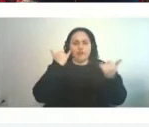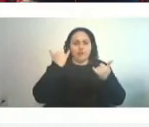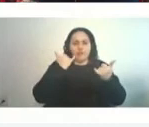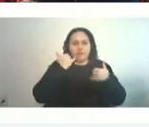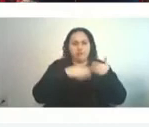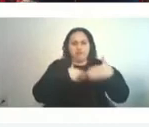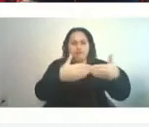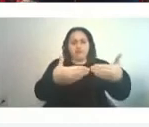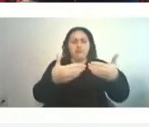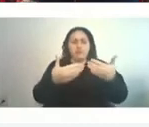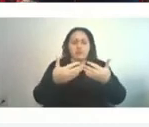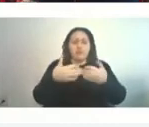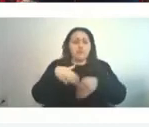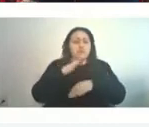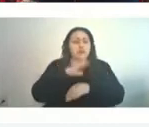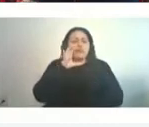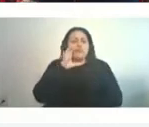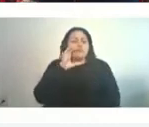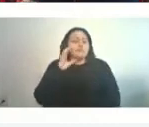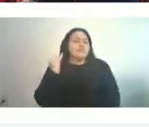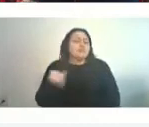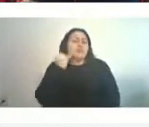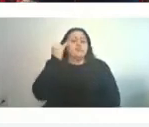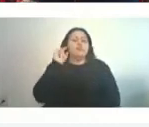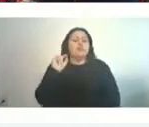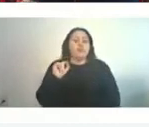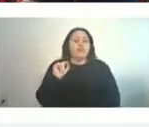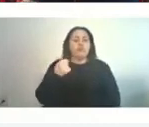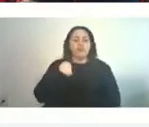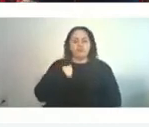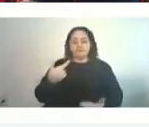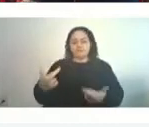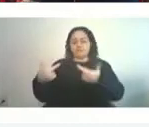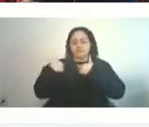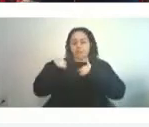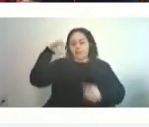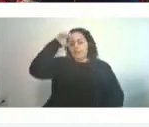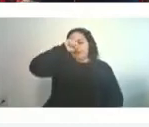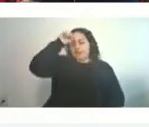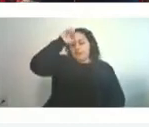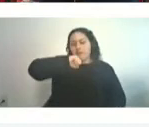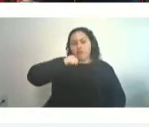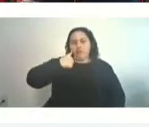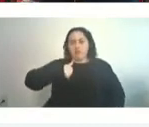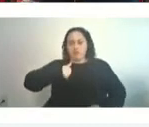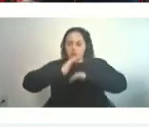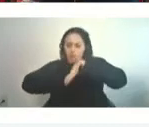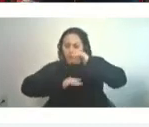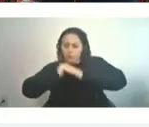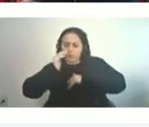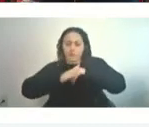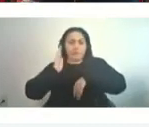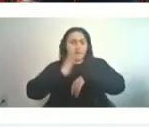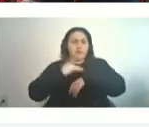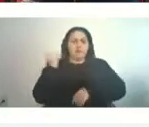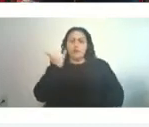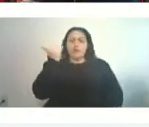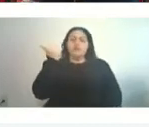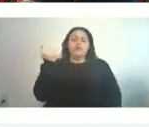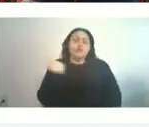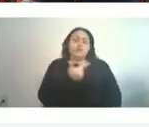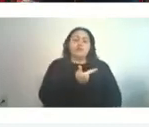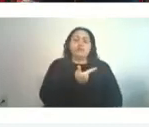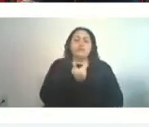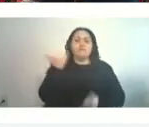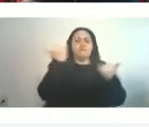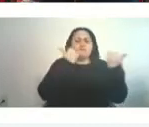importantes as habilidades de aprendizagem e a responsabilidade que se tem com elas do que certamente muitas informações sobre